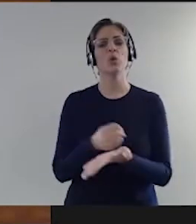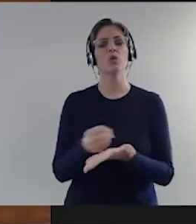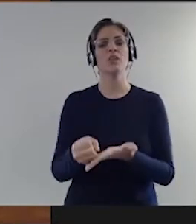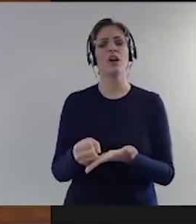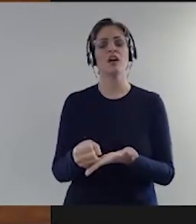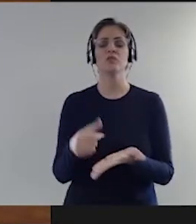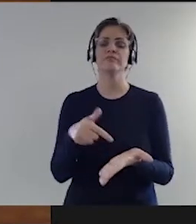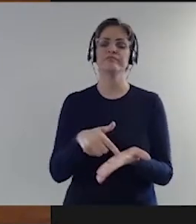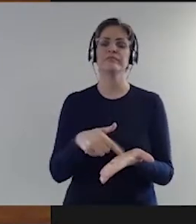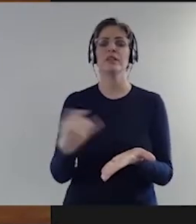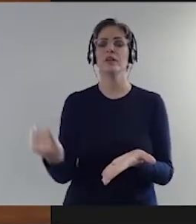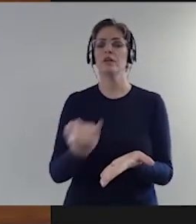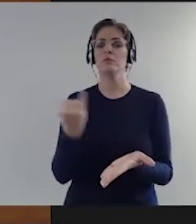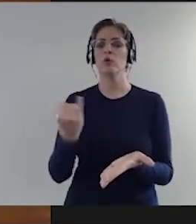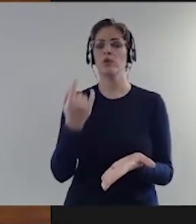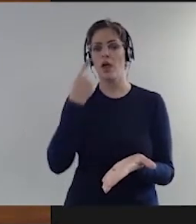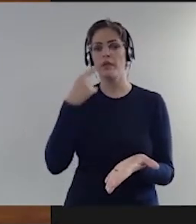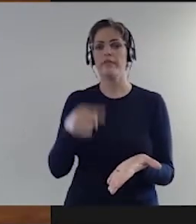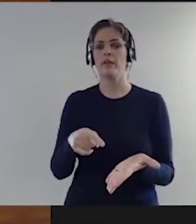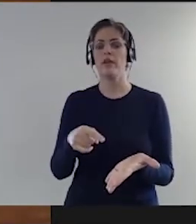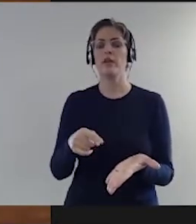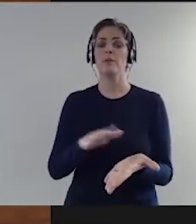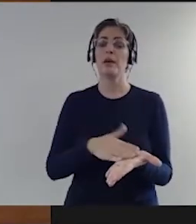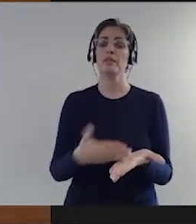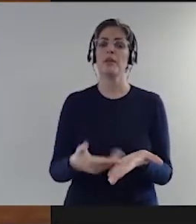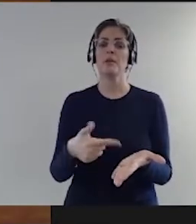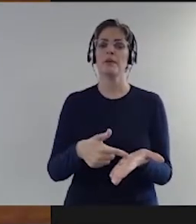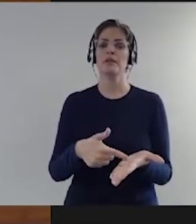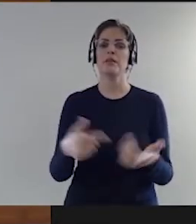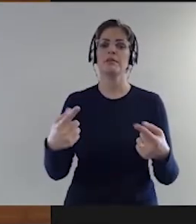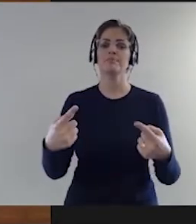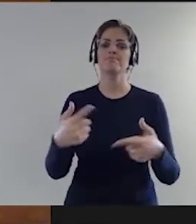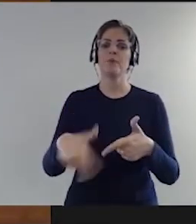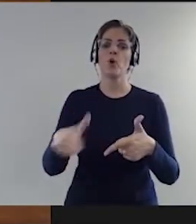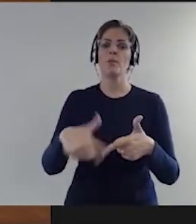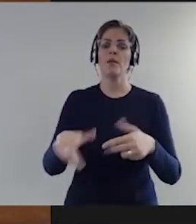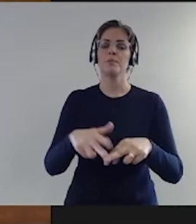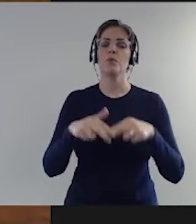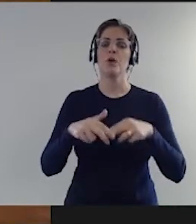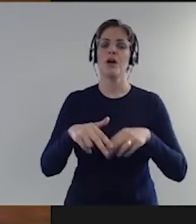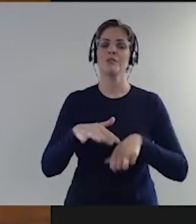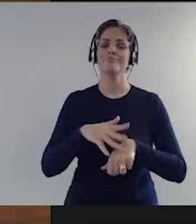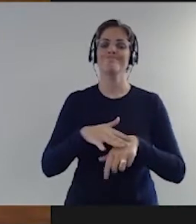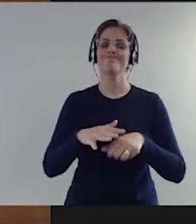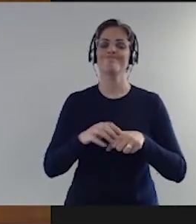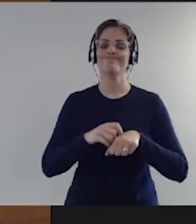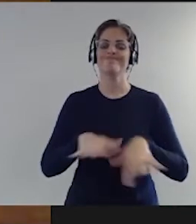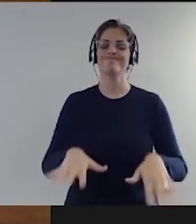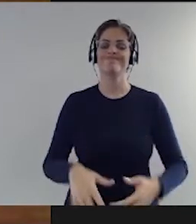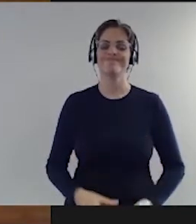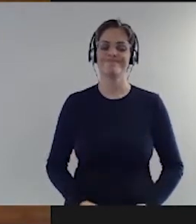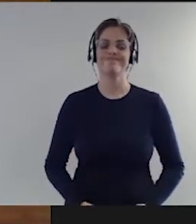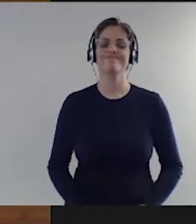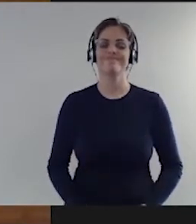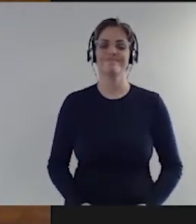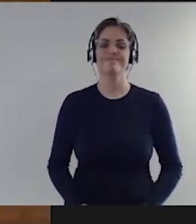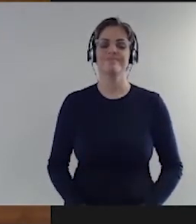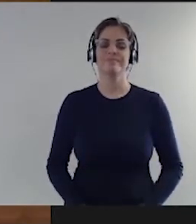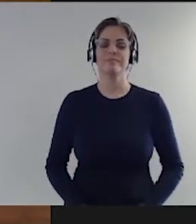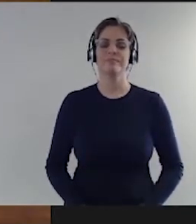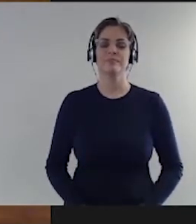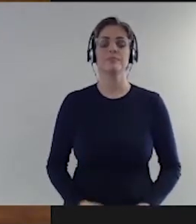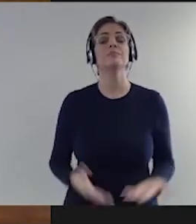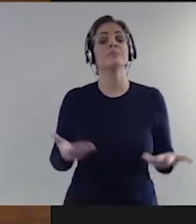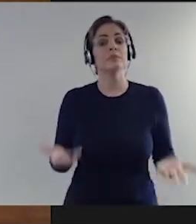fórmula necessária para a interpretação dos conflitos decorrentes da pandemia. E a teoria